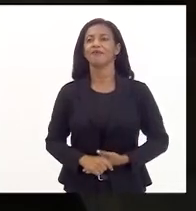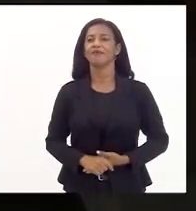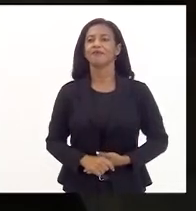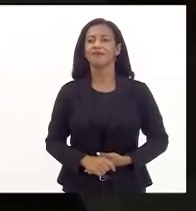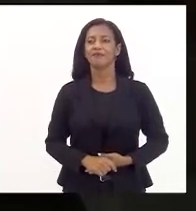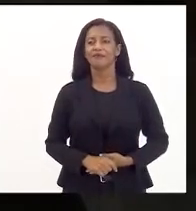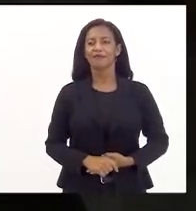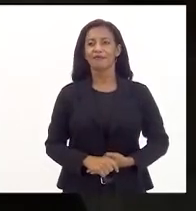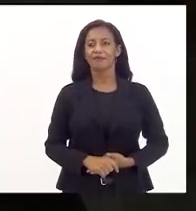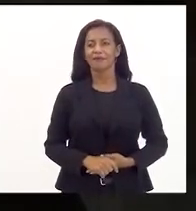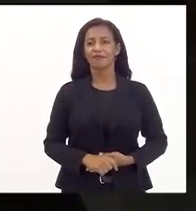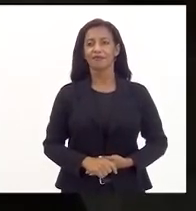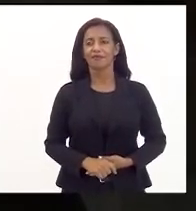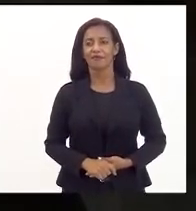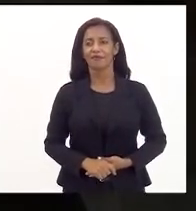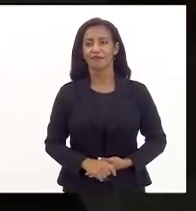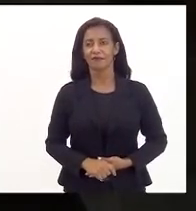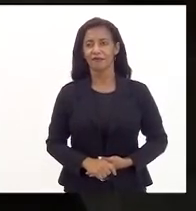remota.